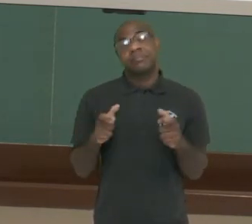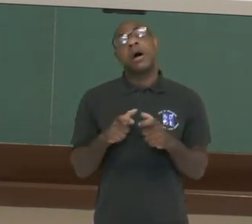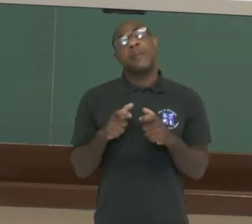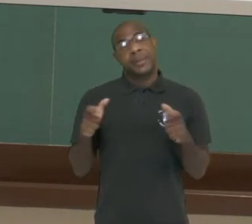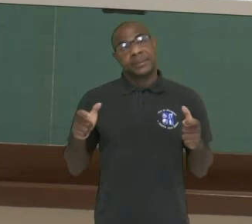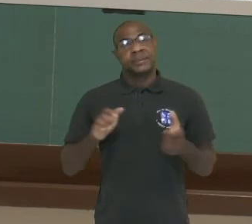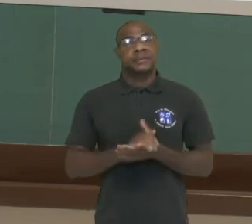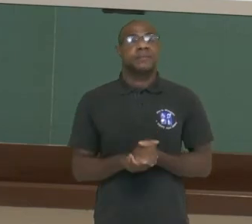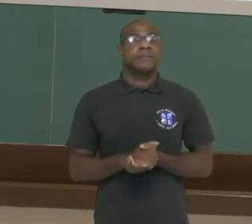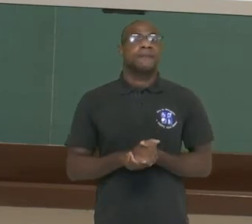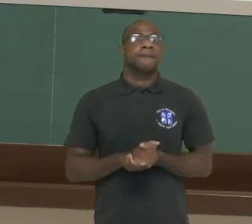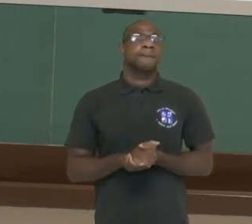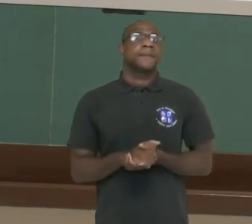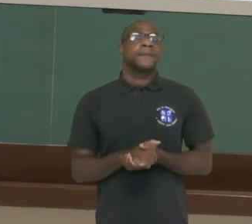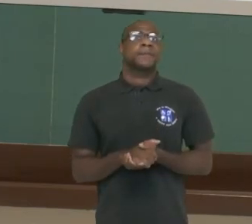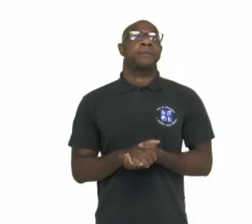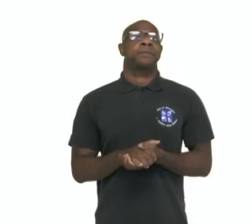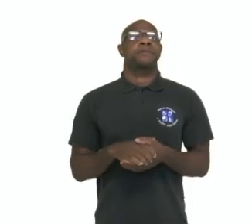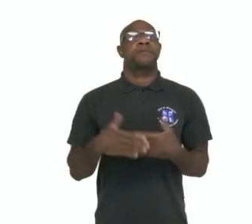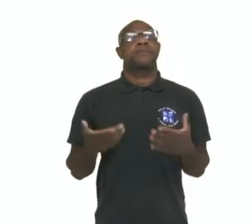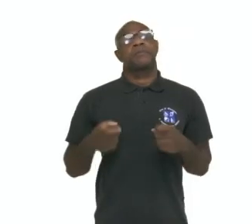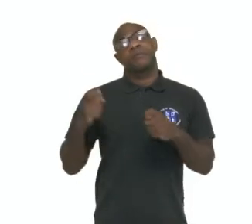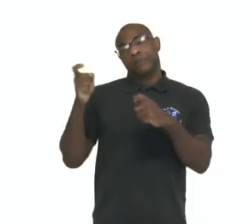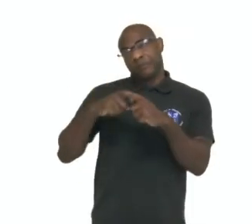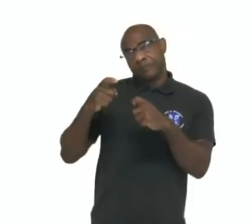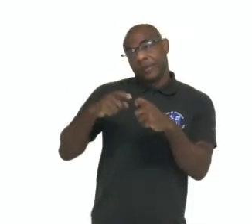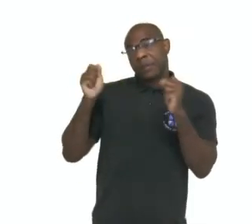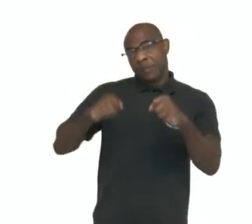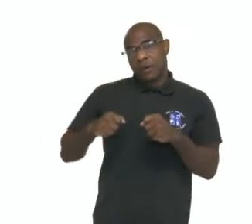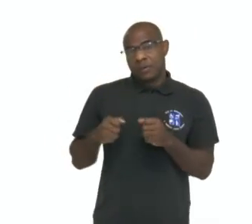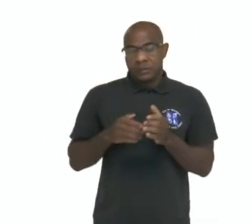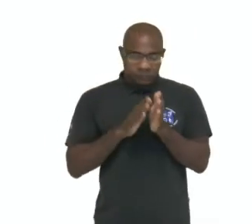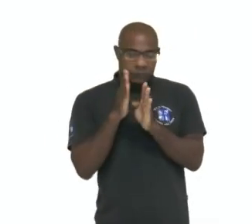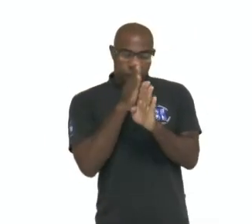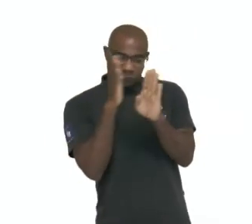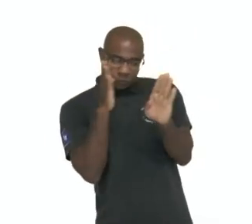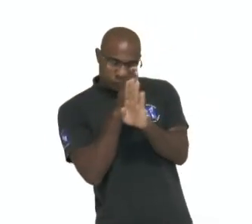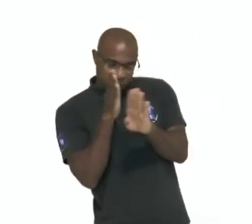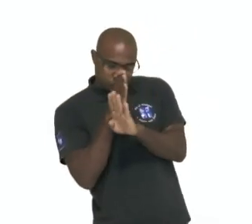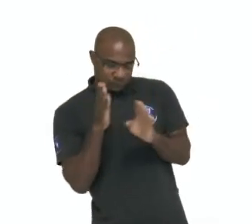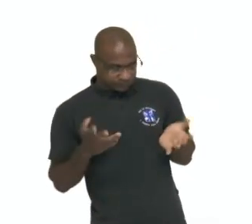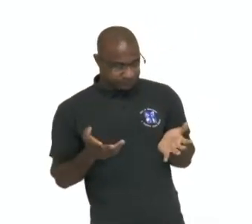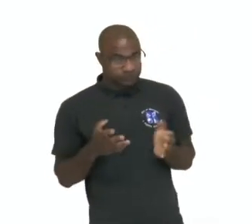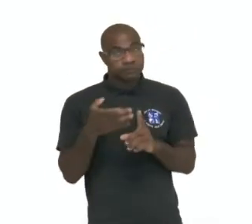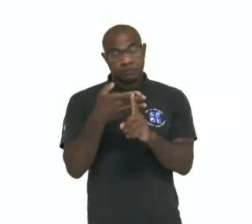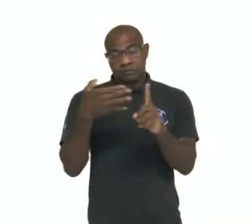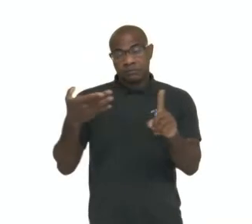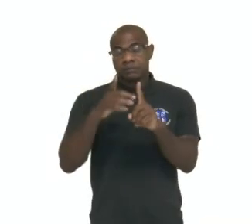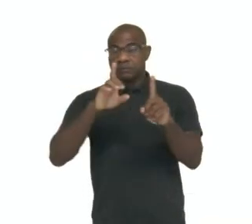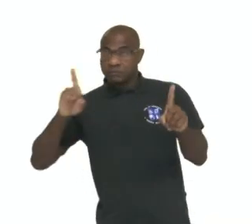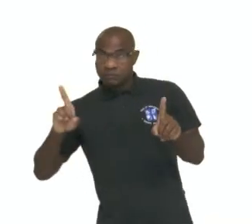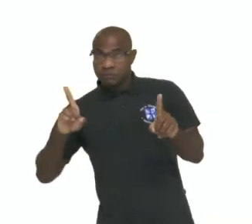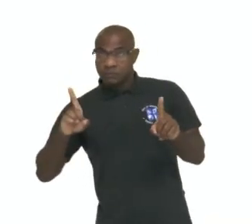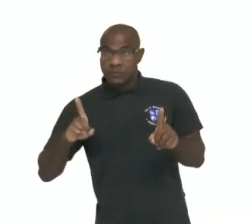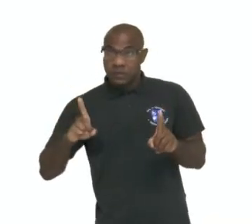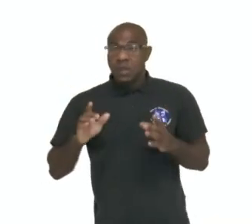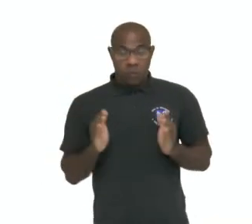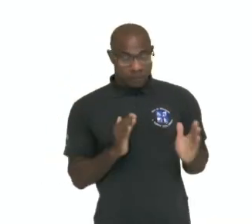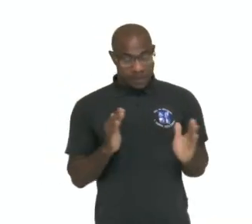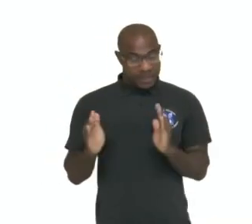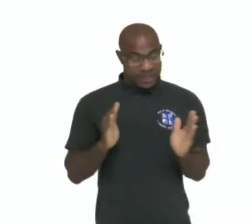infelizmente aumentam. O médico pode desconfiar da síndrome de Edwards ainda durante a